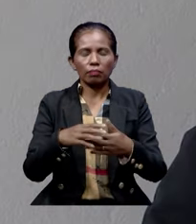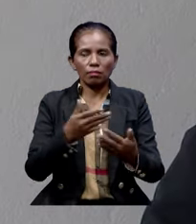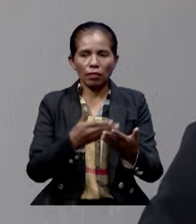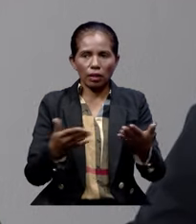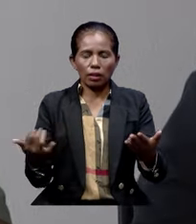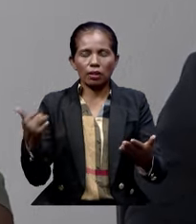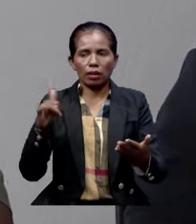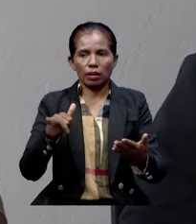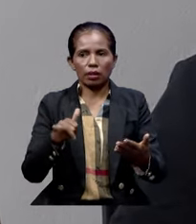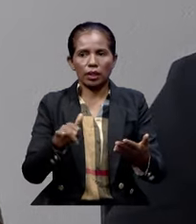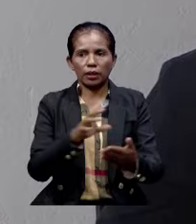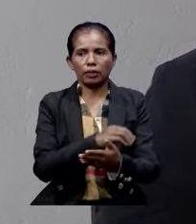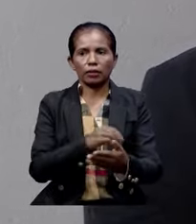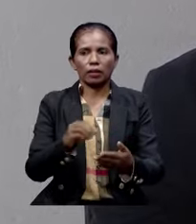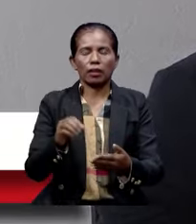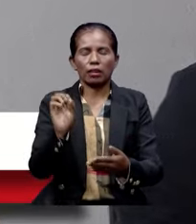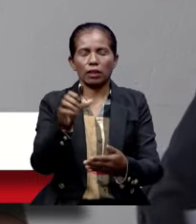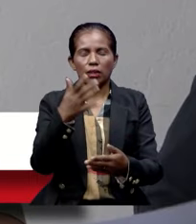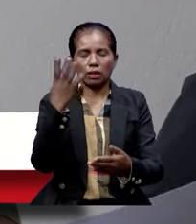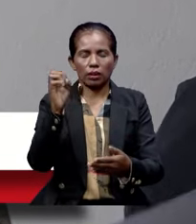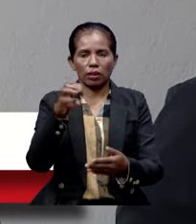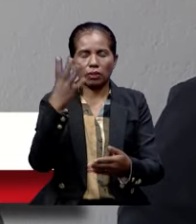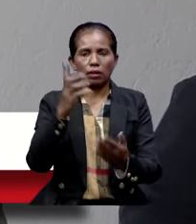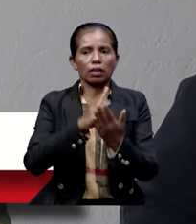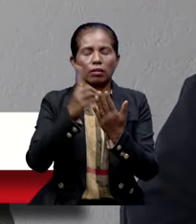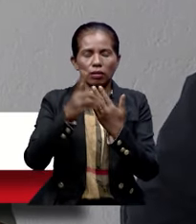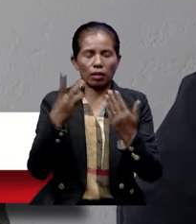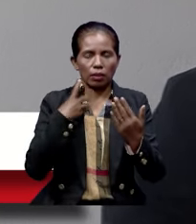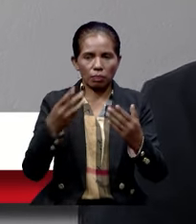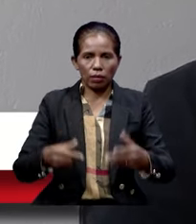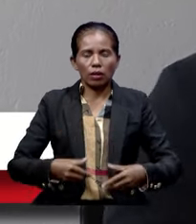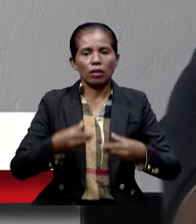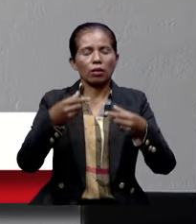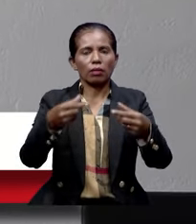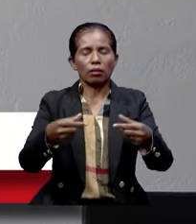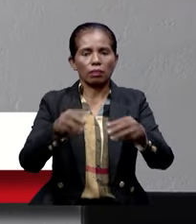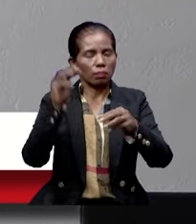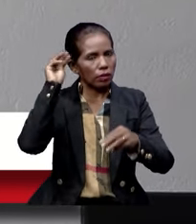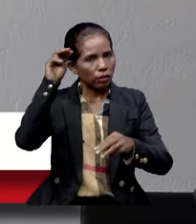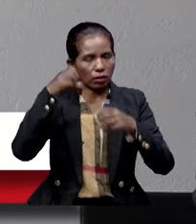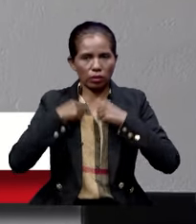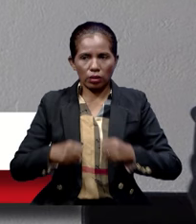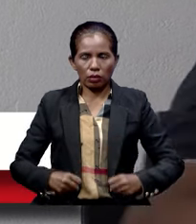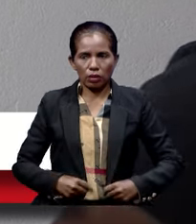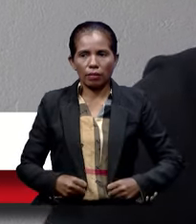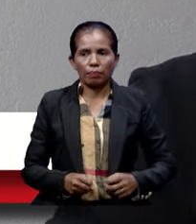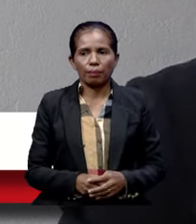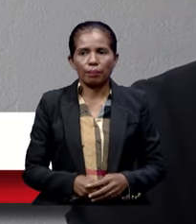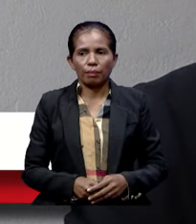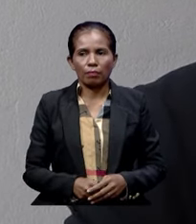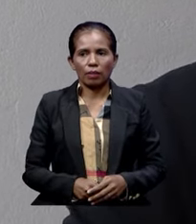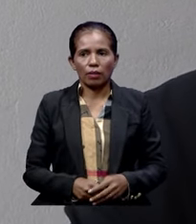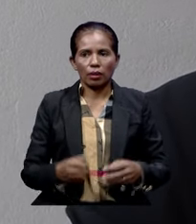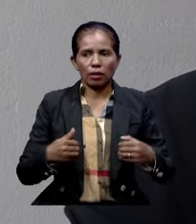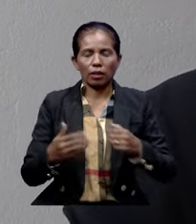be ma dia 15 e dia 14 de dezembro hatama fornesa ba ya Ministério Saúde, nie